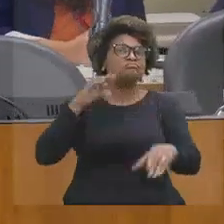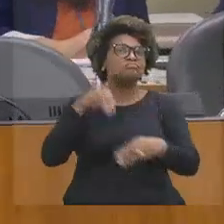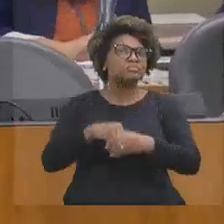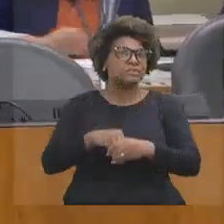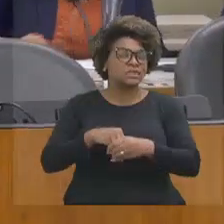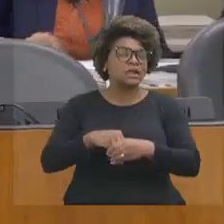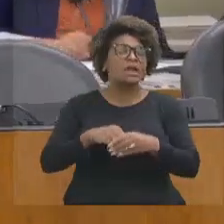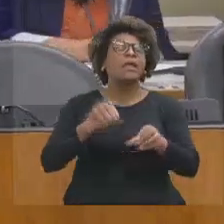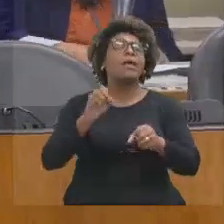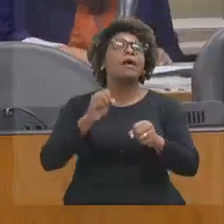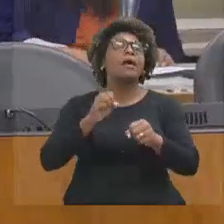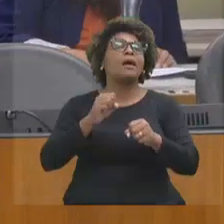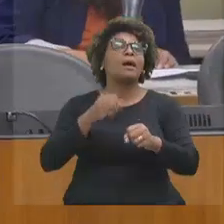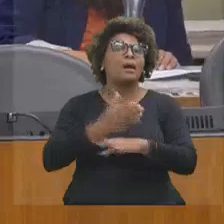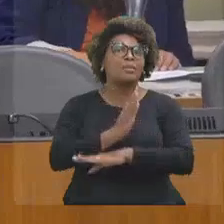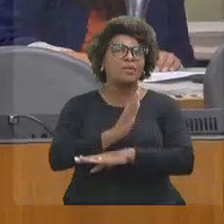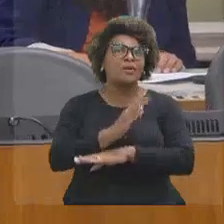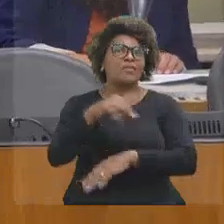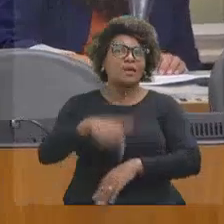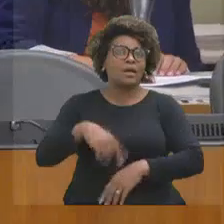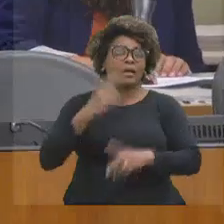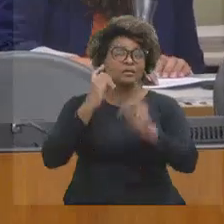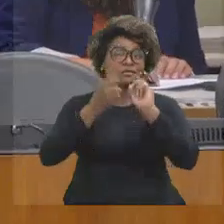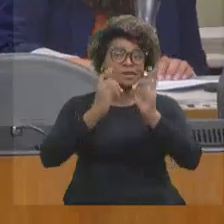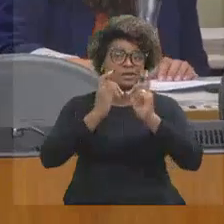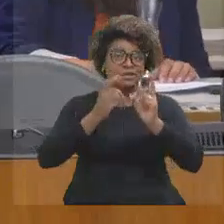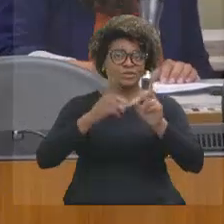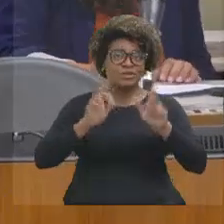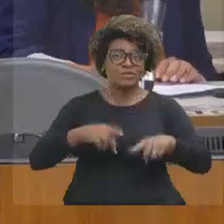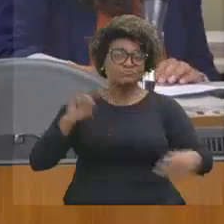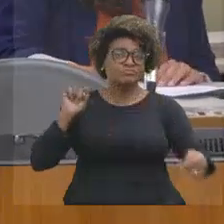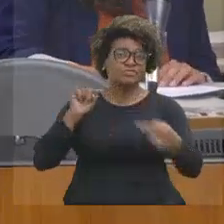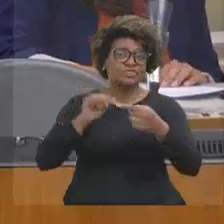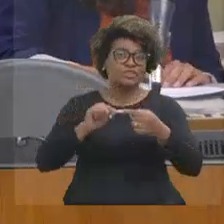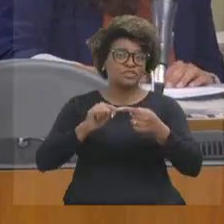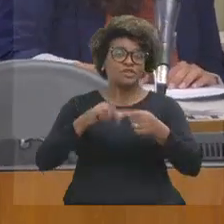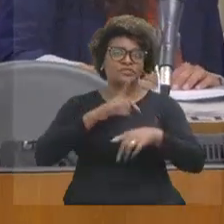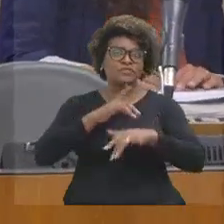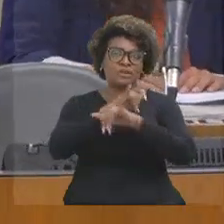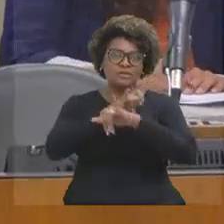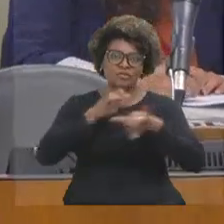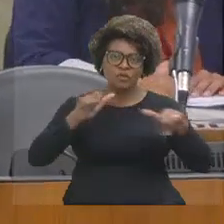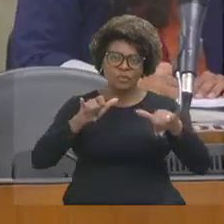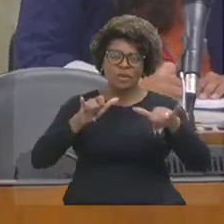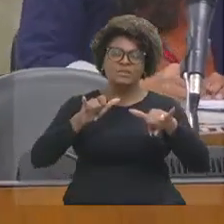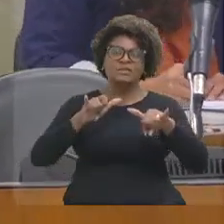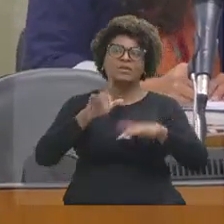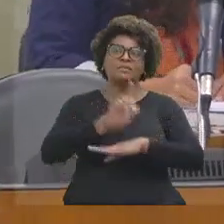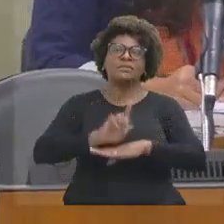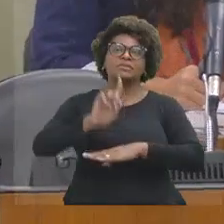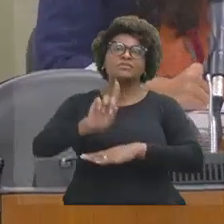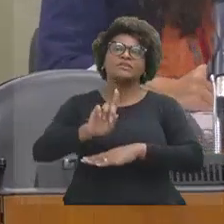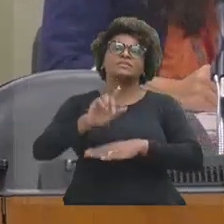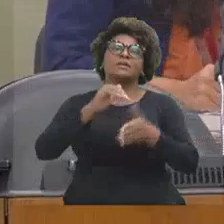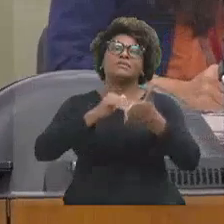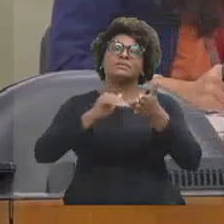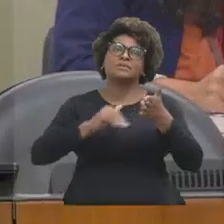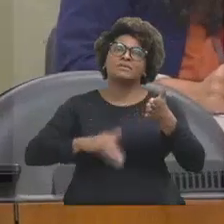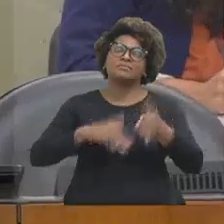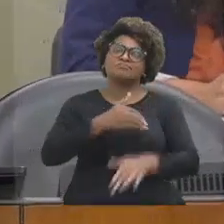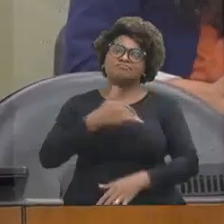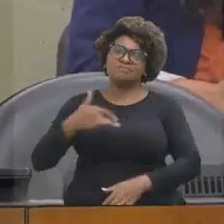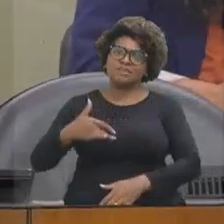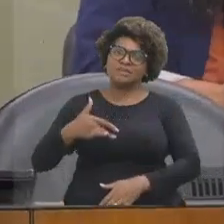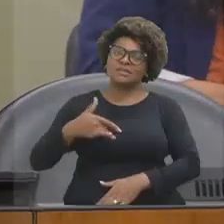aprovada essa reunião se destina receber a prestação de informações sobre a gestão da secretaria de estado de saúde no ano da assembleias